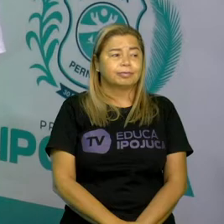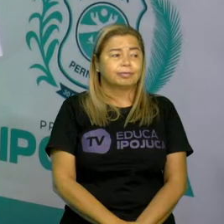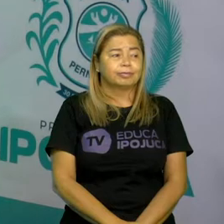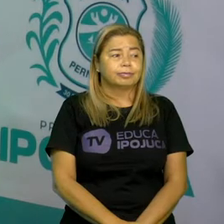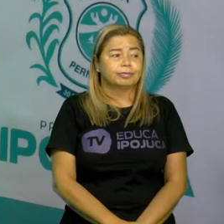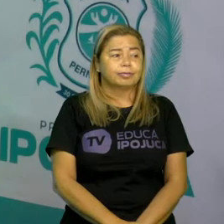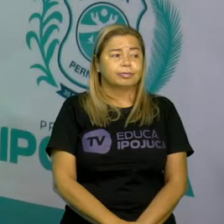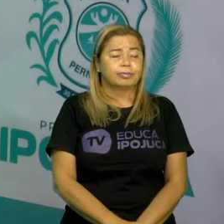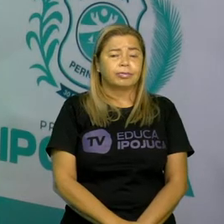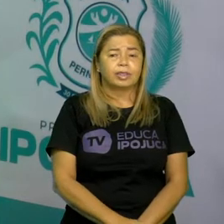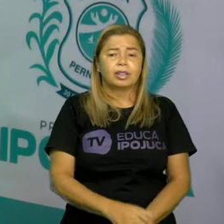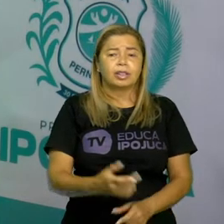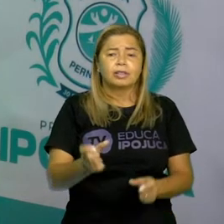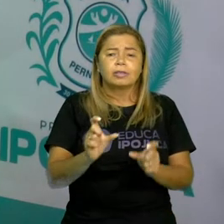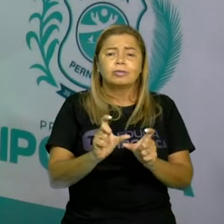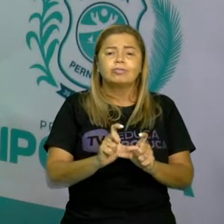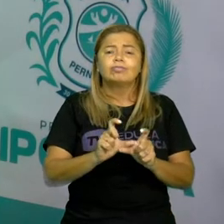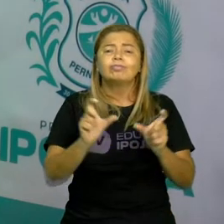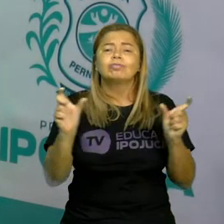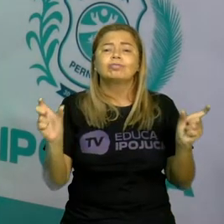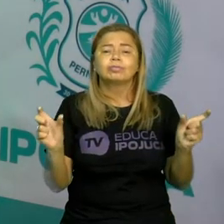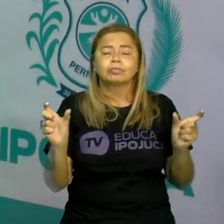qual é a decomposição correta de